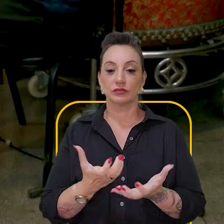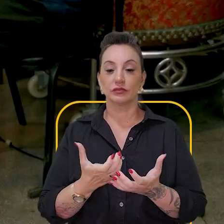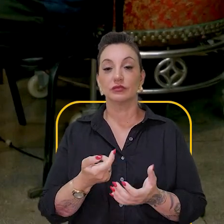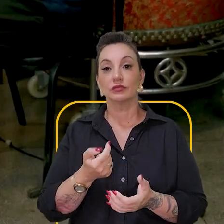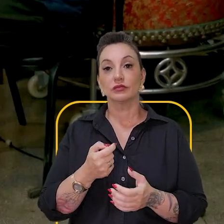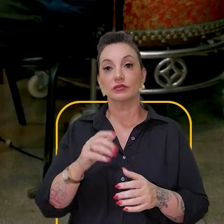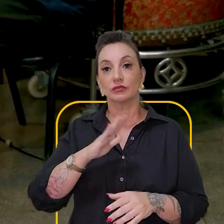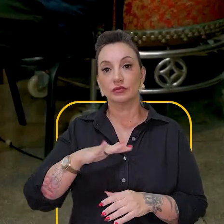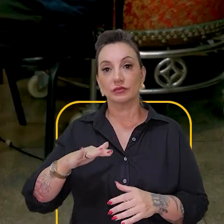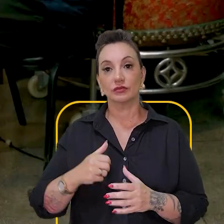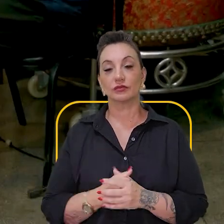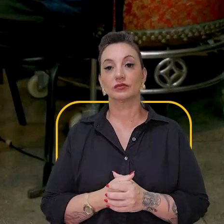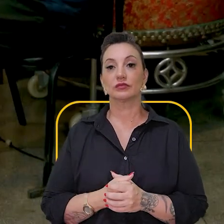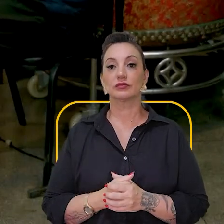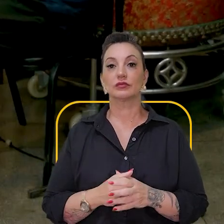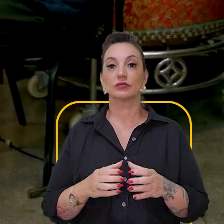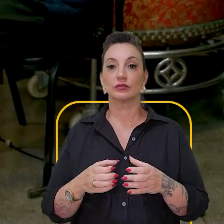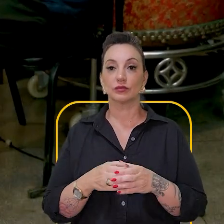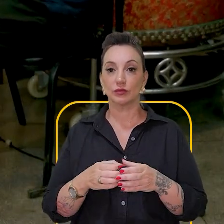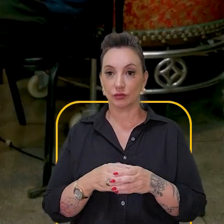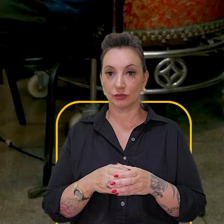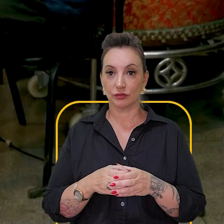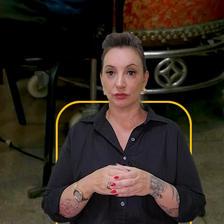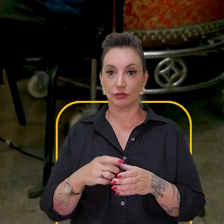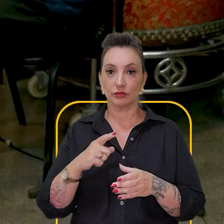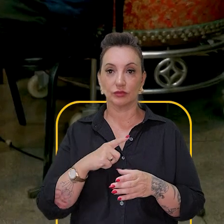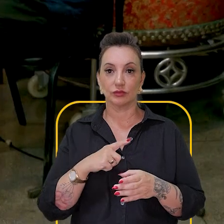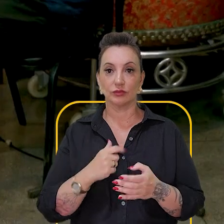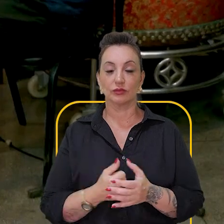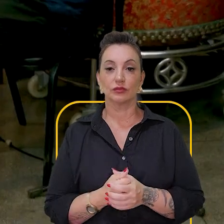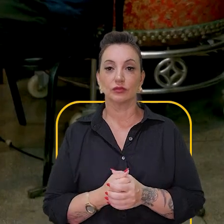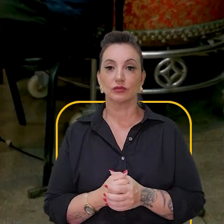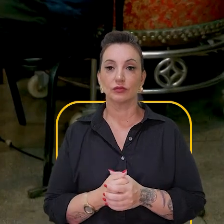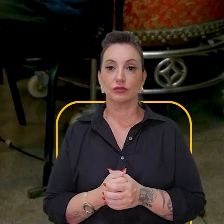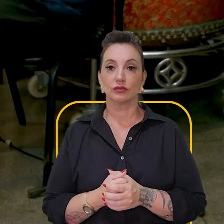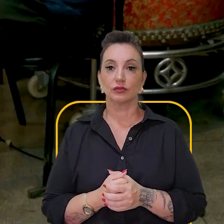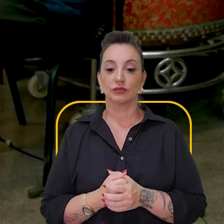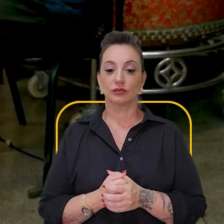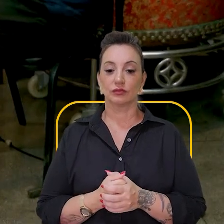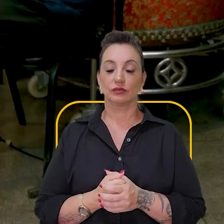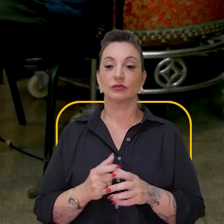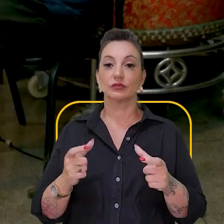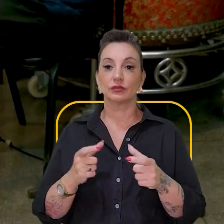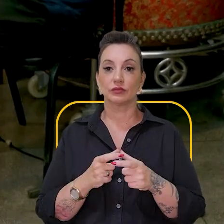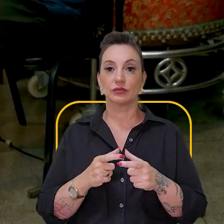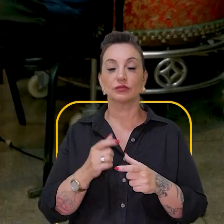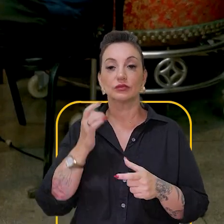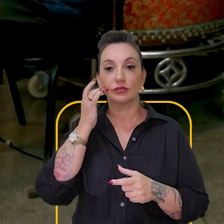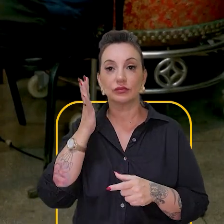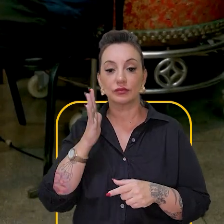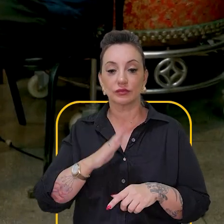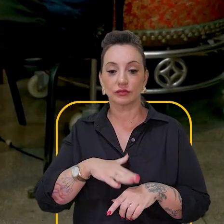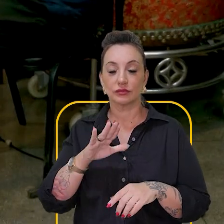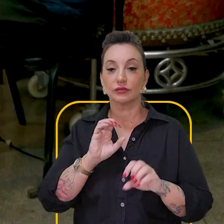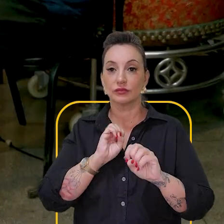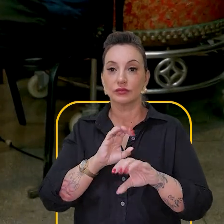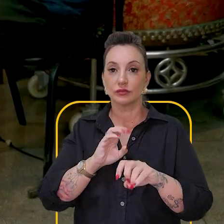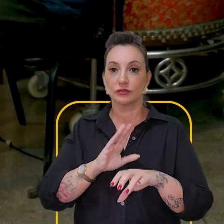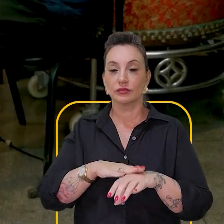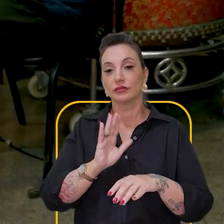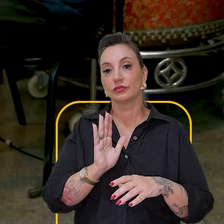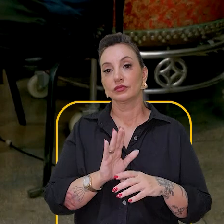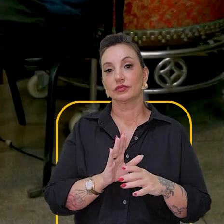anos nossa nossa muito tempo eu tenho um aluno que tem uma academia belíssima lá em Ribeirão o Everton ele tá comigo há